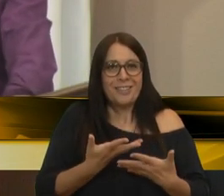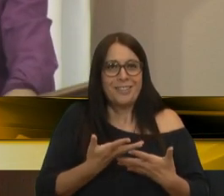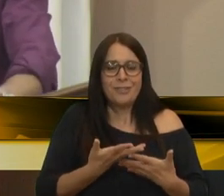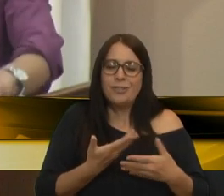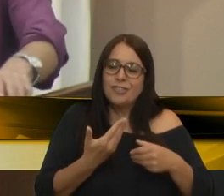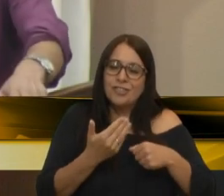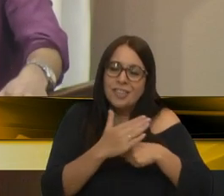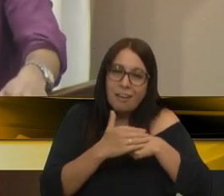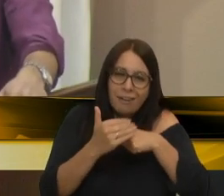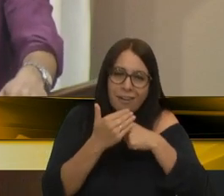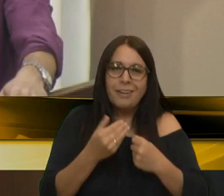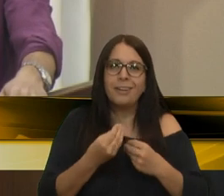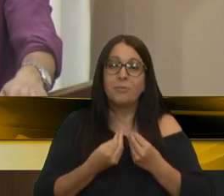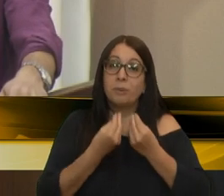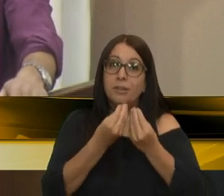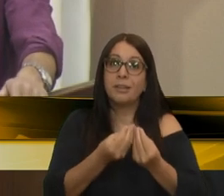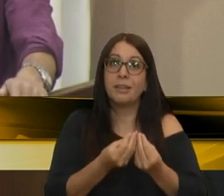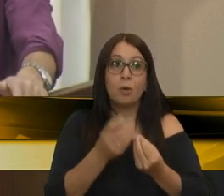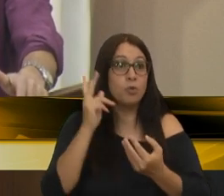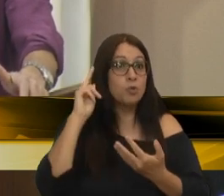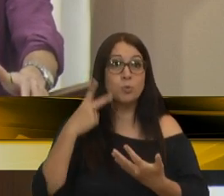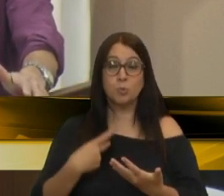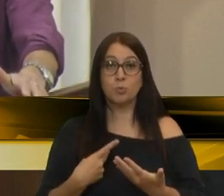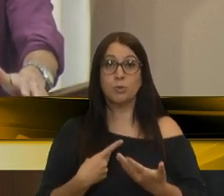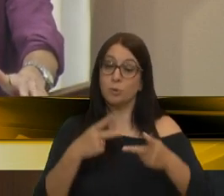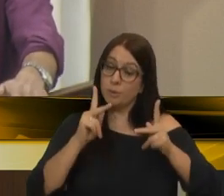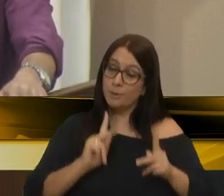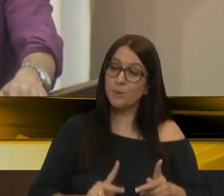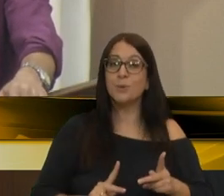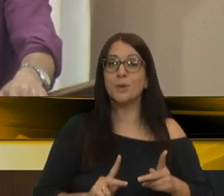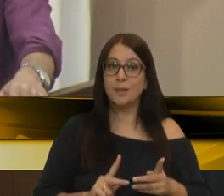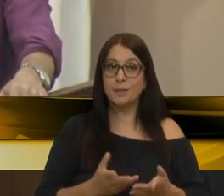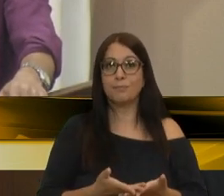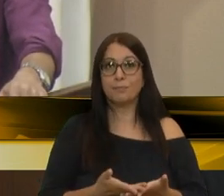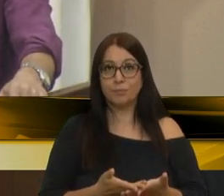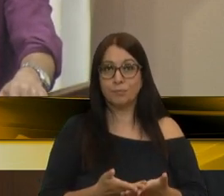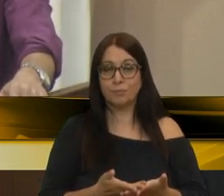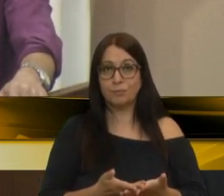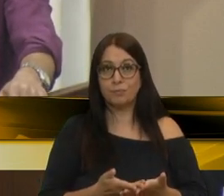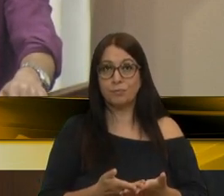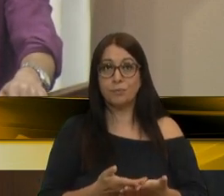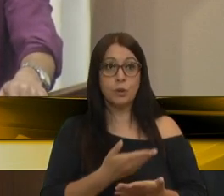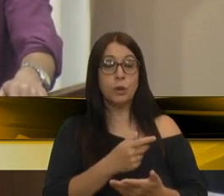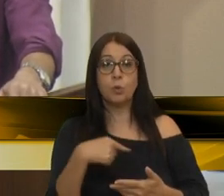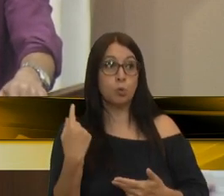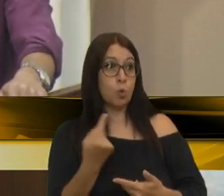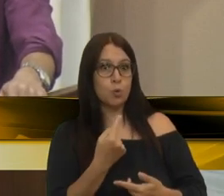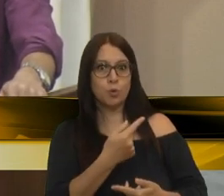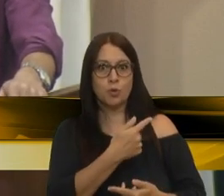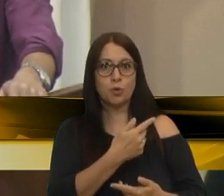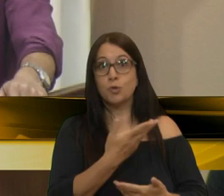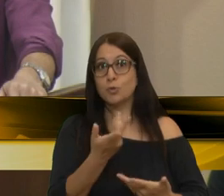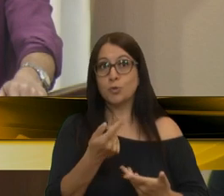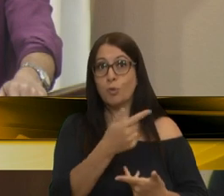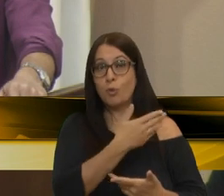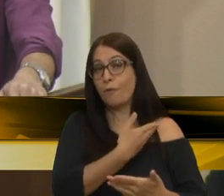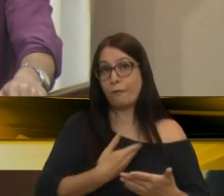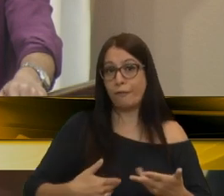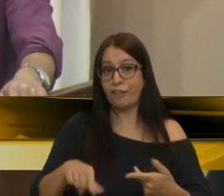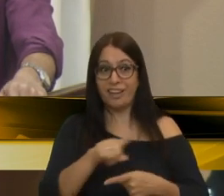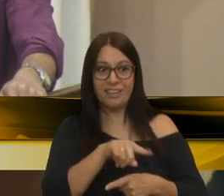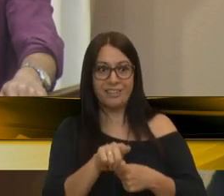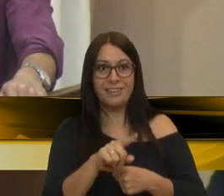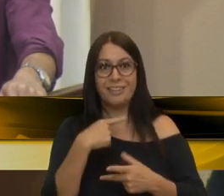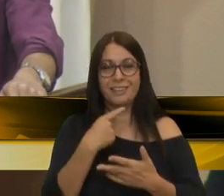de caridade ou de reconhecimento com essas pessoas. Enquanto nossos governantes se dobram a empresas